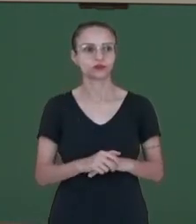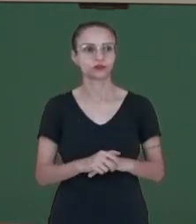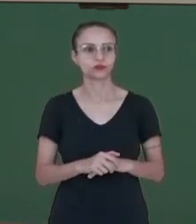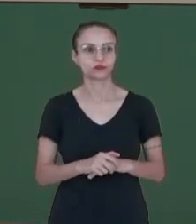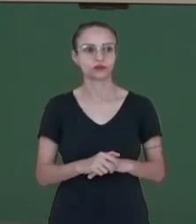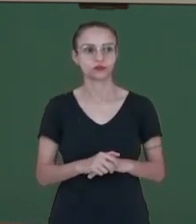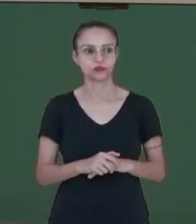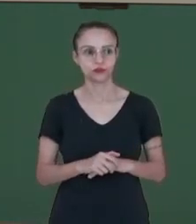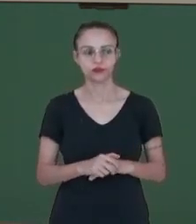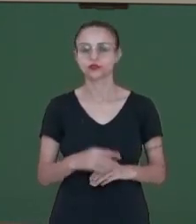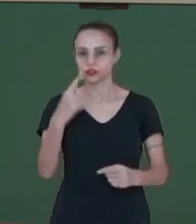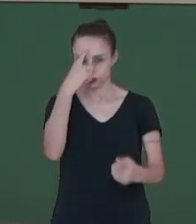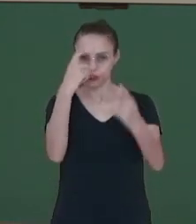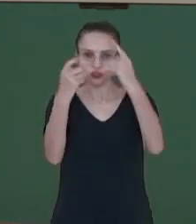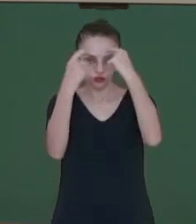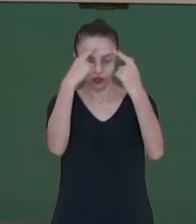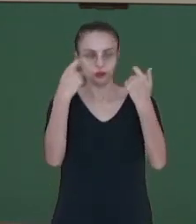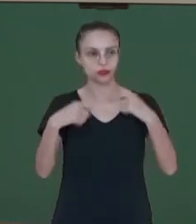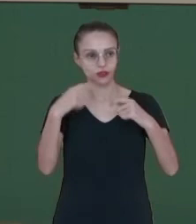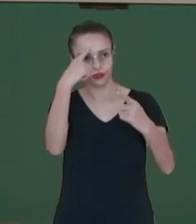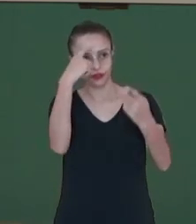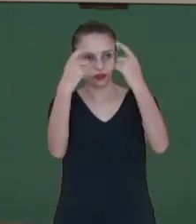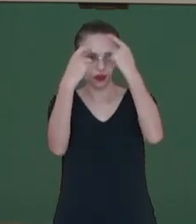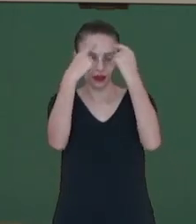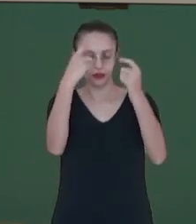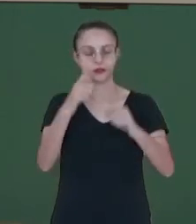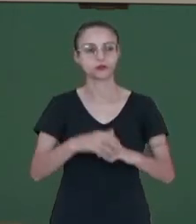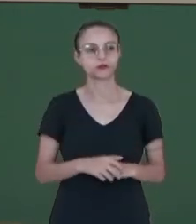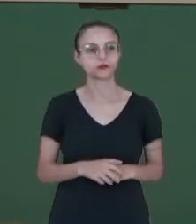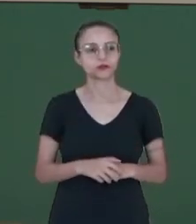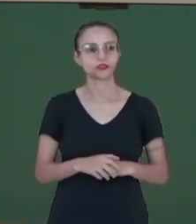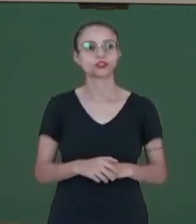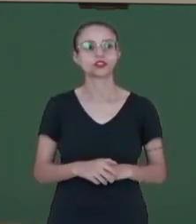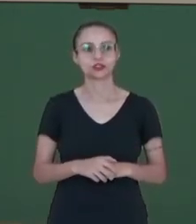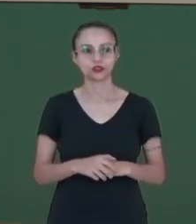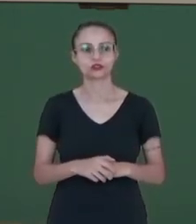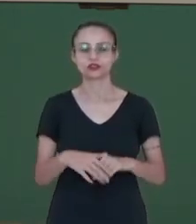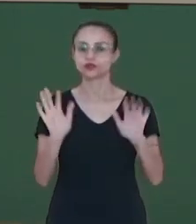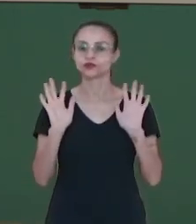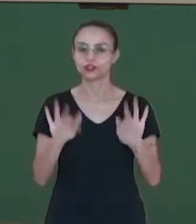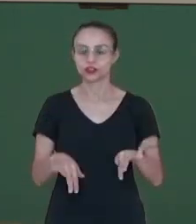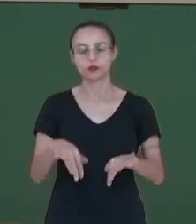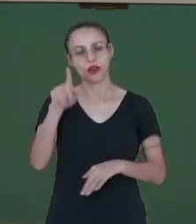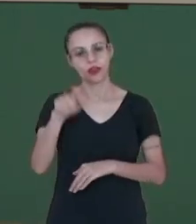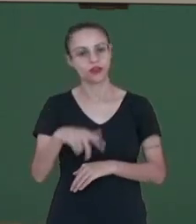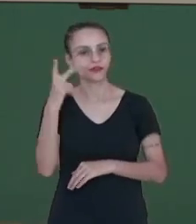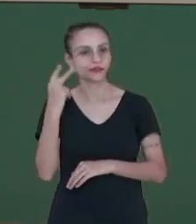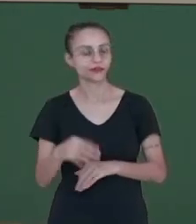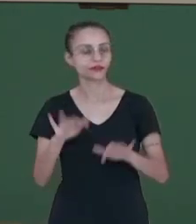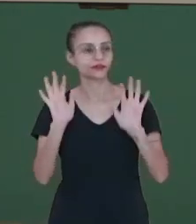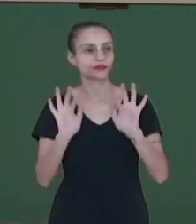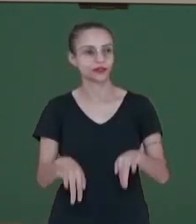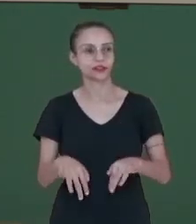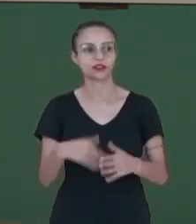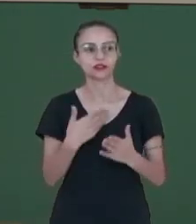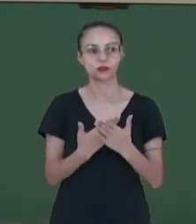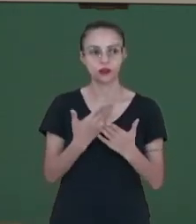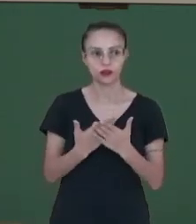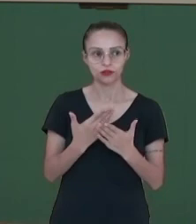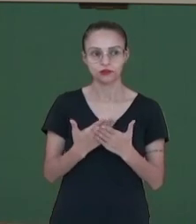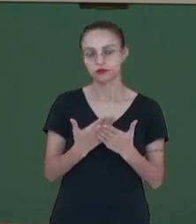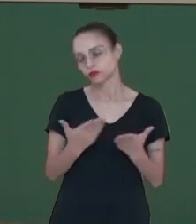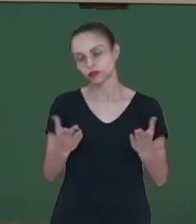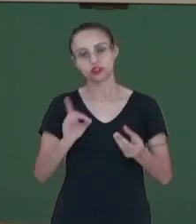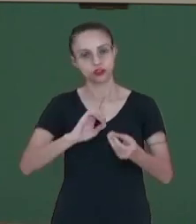de criatividade, que tem que criar dentro do jogo, e o de fechamento, que normalmente é no final de alguma aula, de